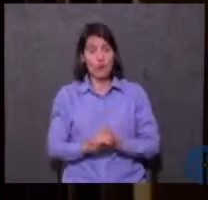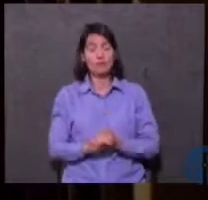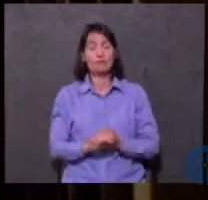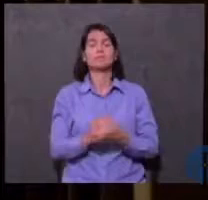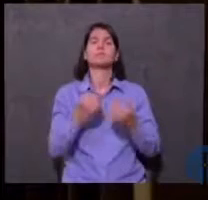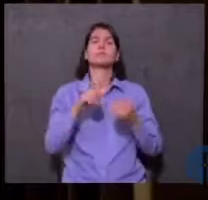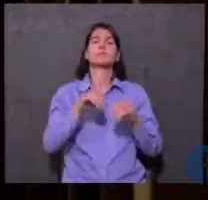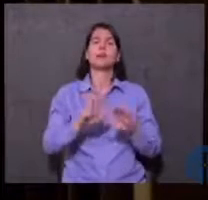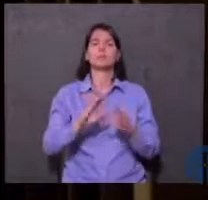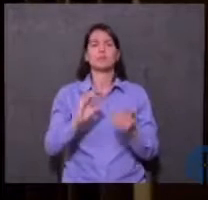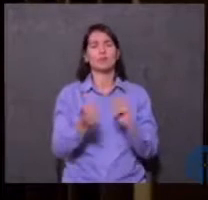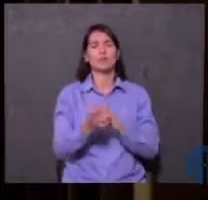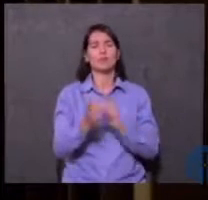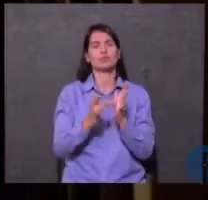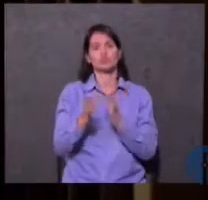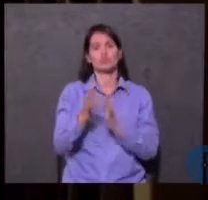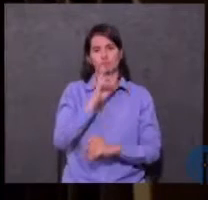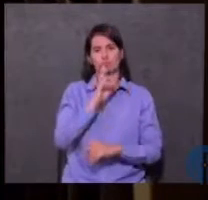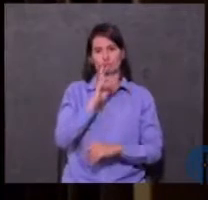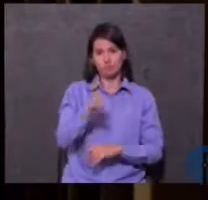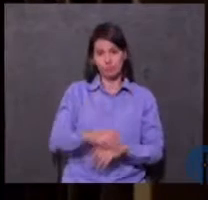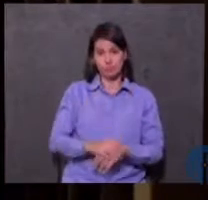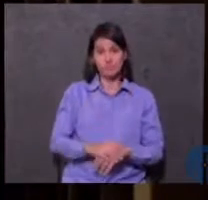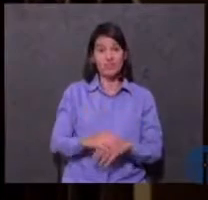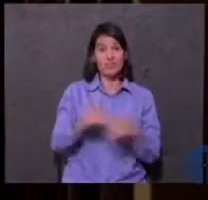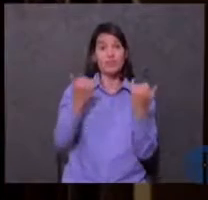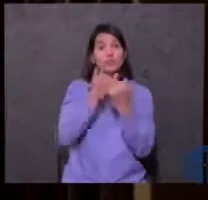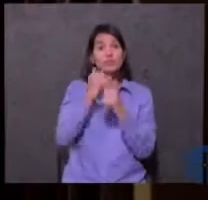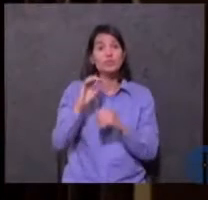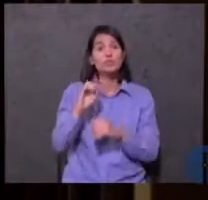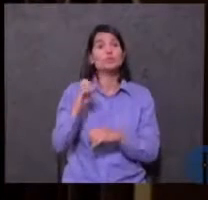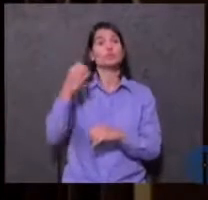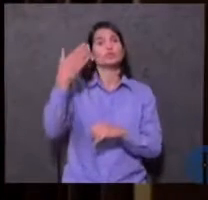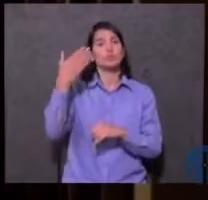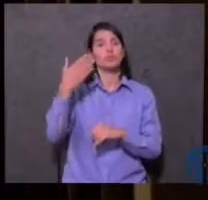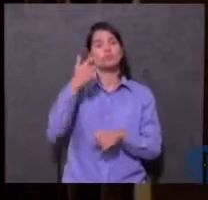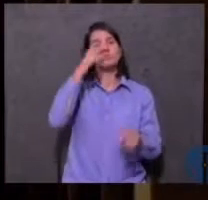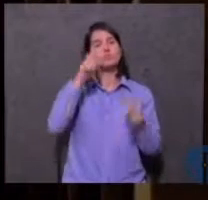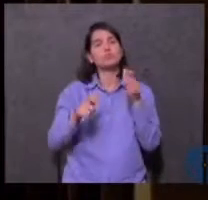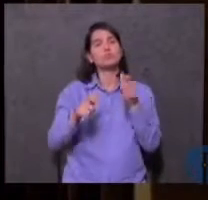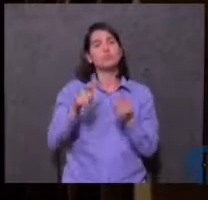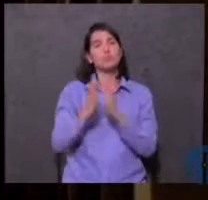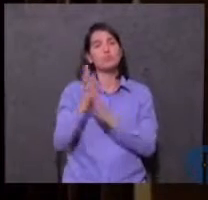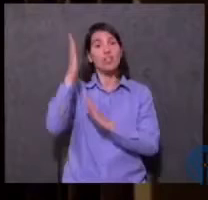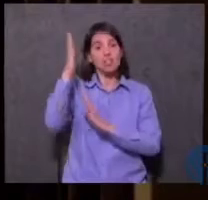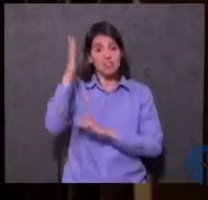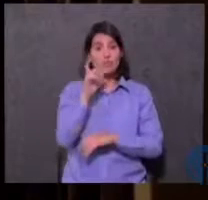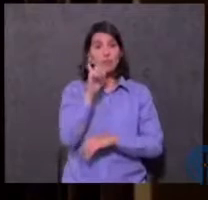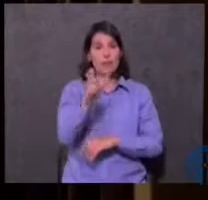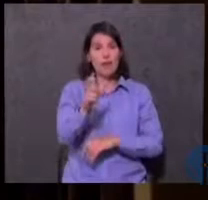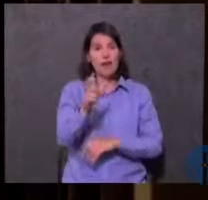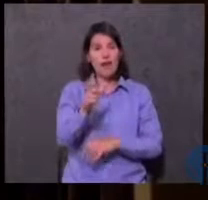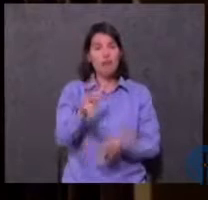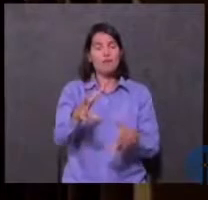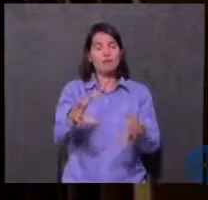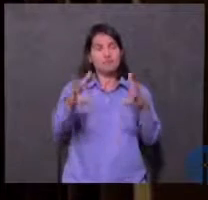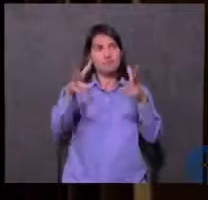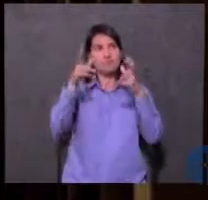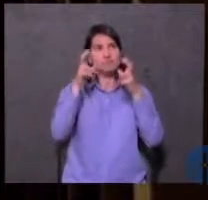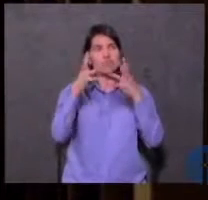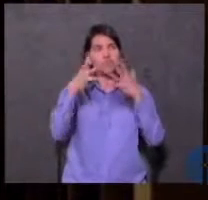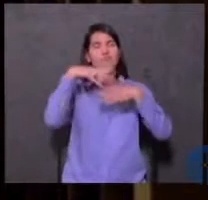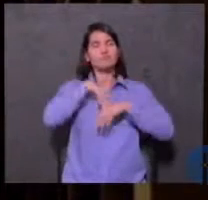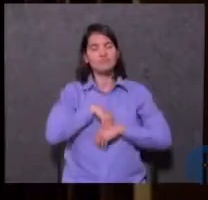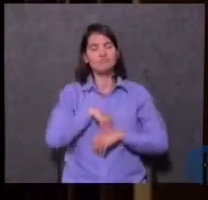rzekł: Owszem, ale również błogosławieni ci, którzy słuchają